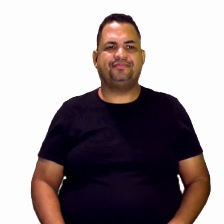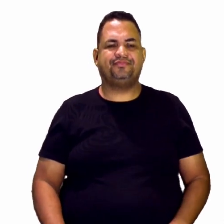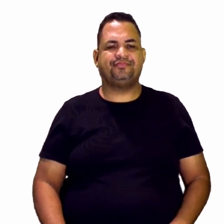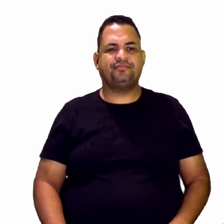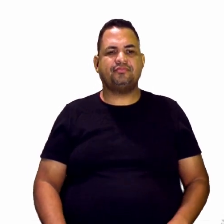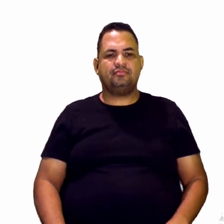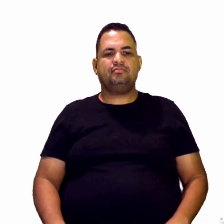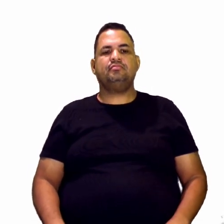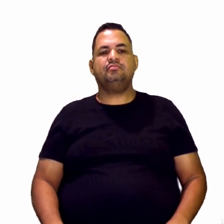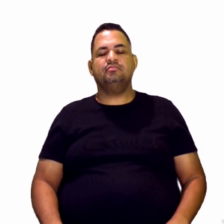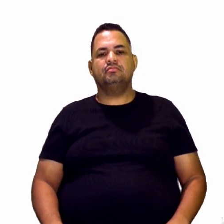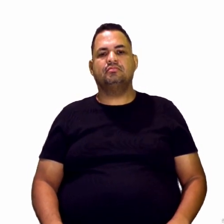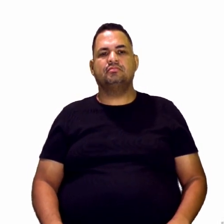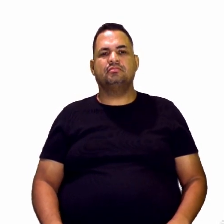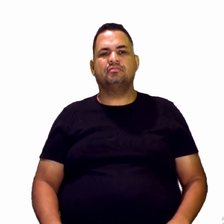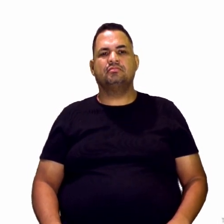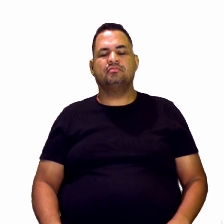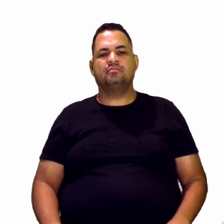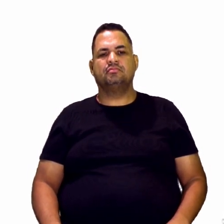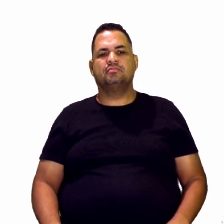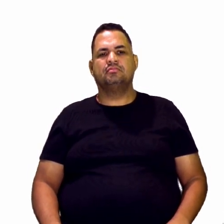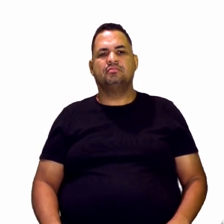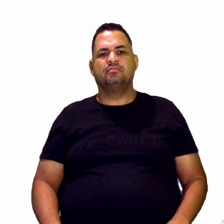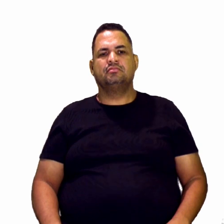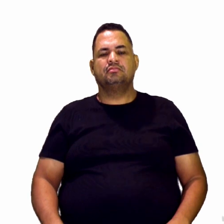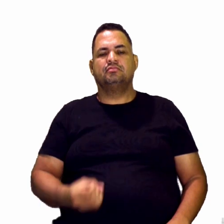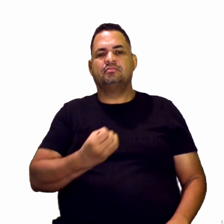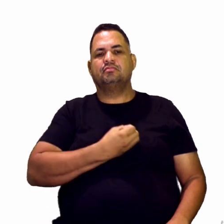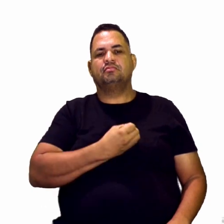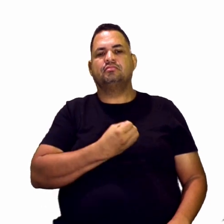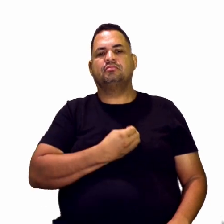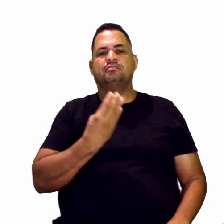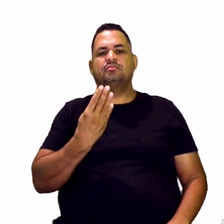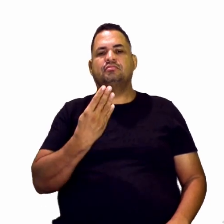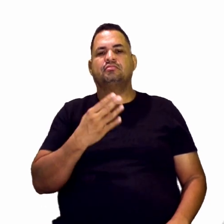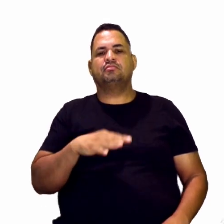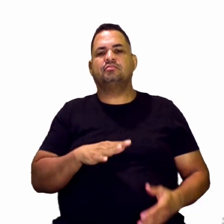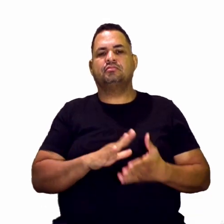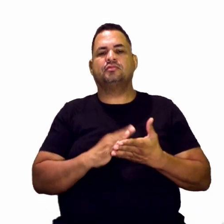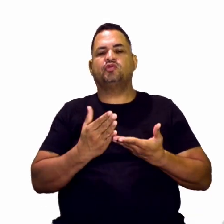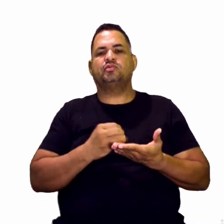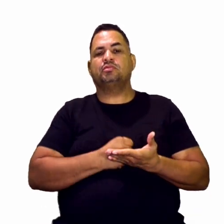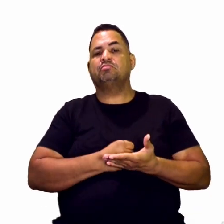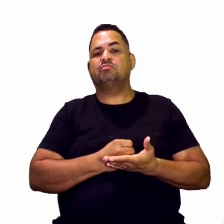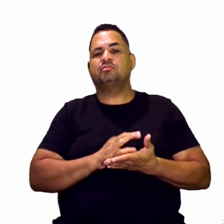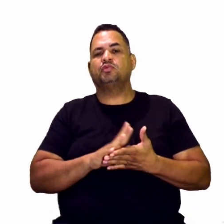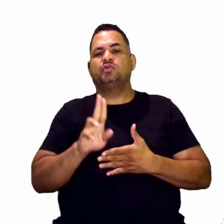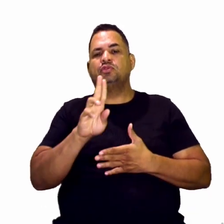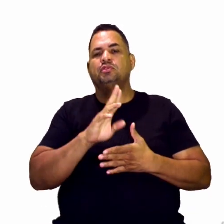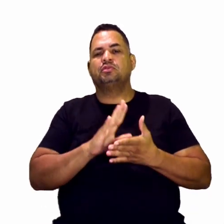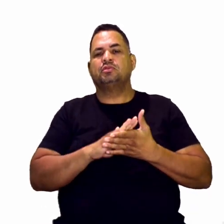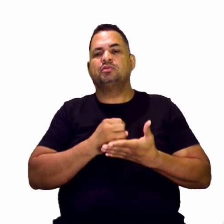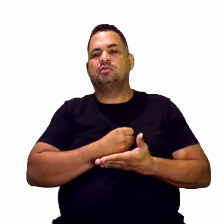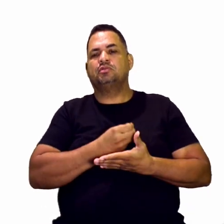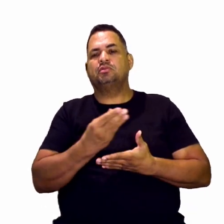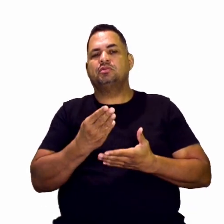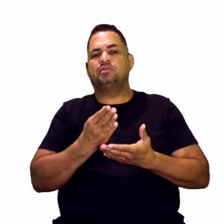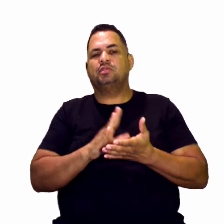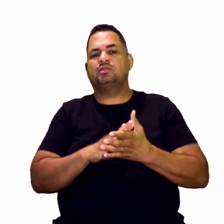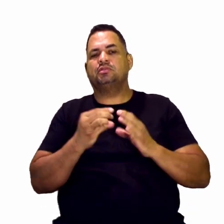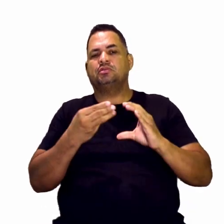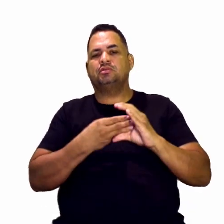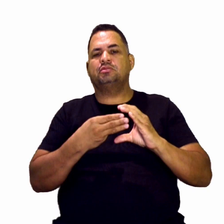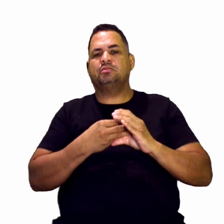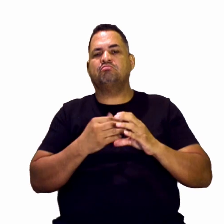energia, o transporte ativo gasta energia. 4. Os meios de concentração que as unidades celulares possam